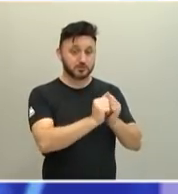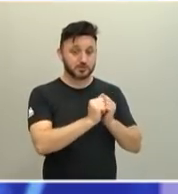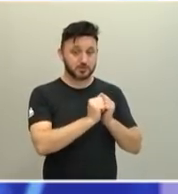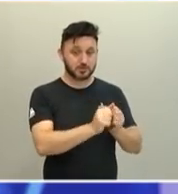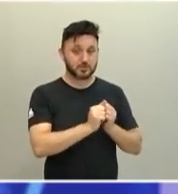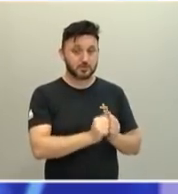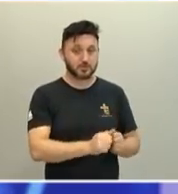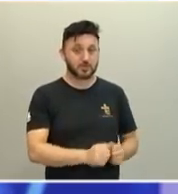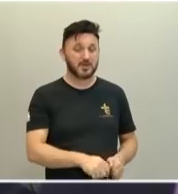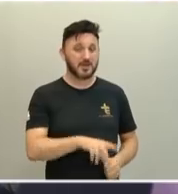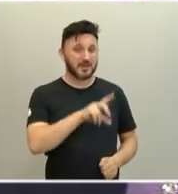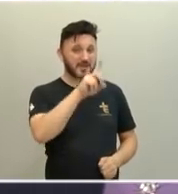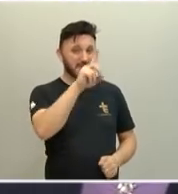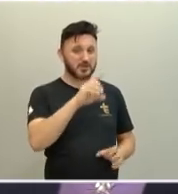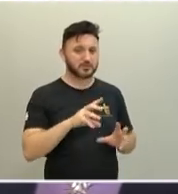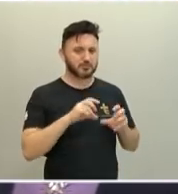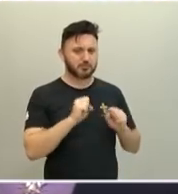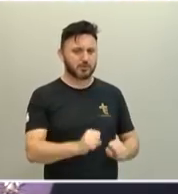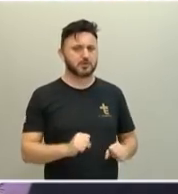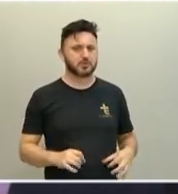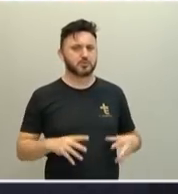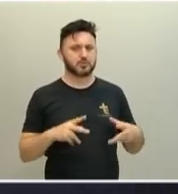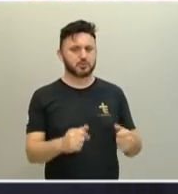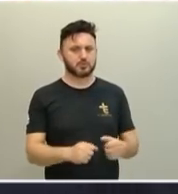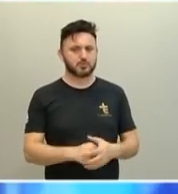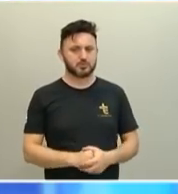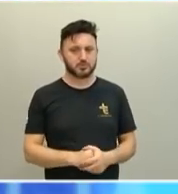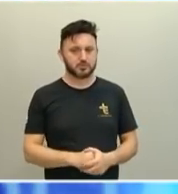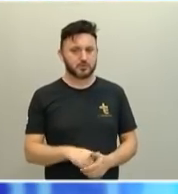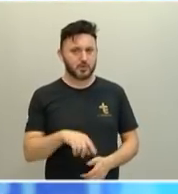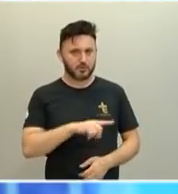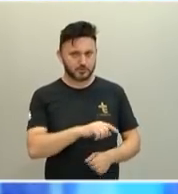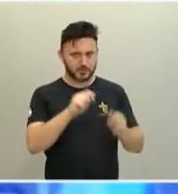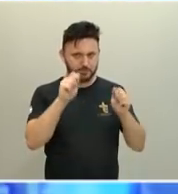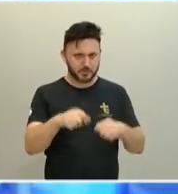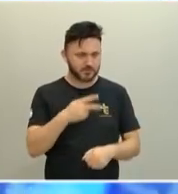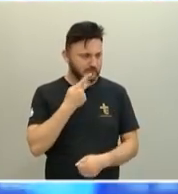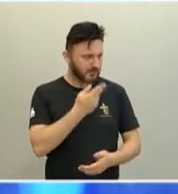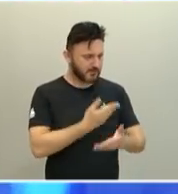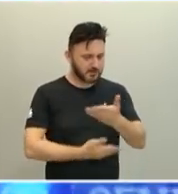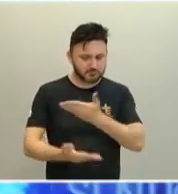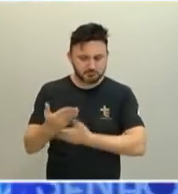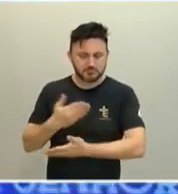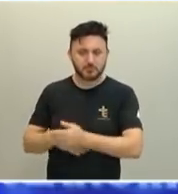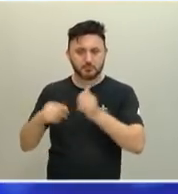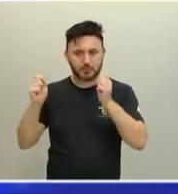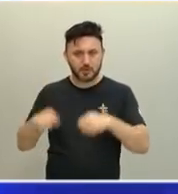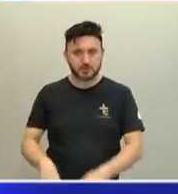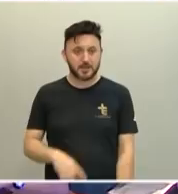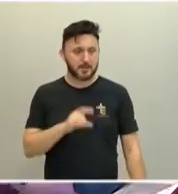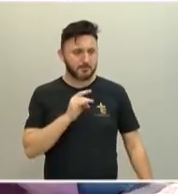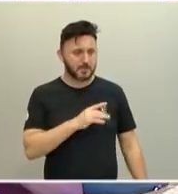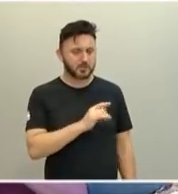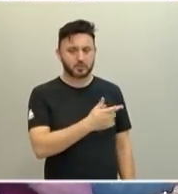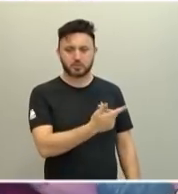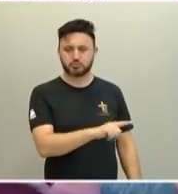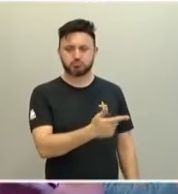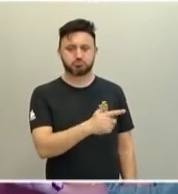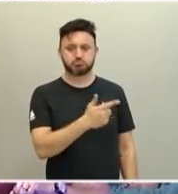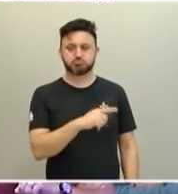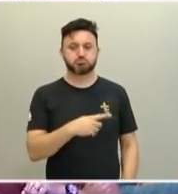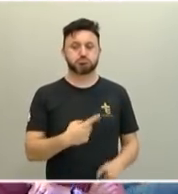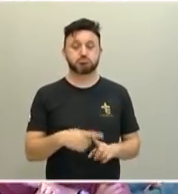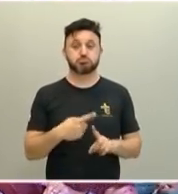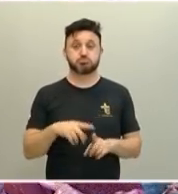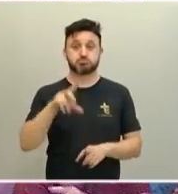Para Deus nada é impossível. Para Deus nada é impossível. Você é capaz de falar isso para quem está do seu lado? Fala, vai. Não temas. Não temas. Deus é